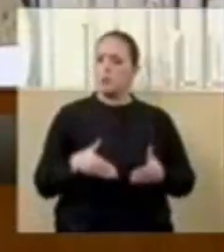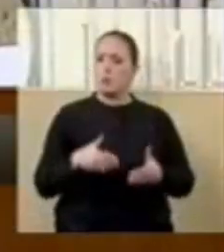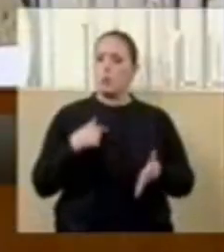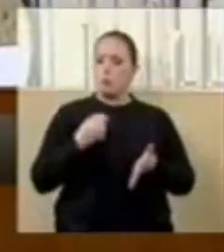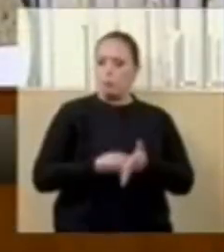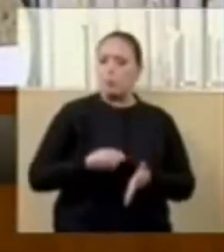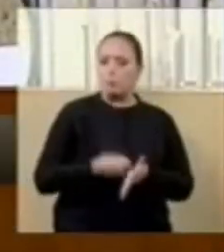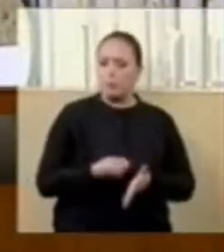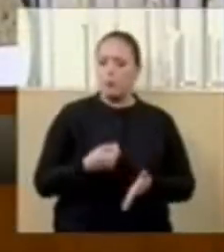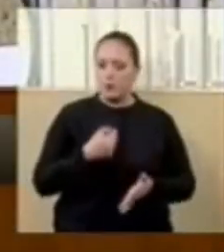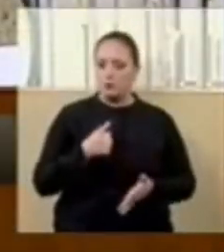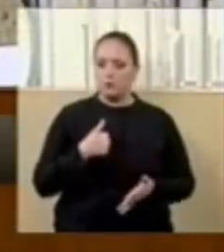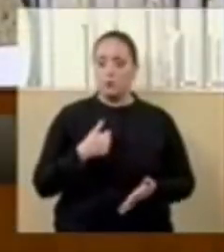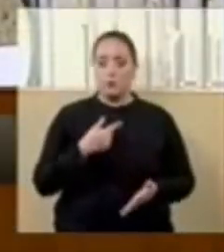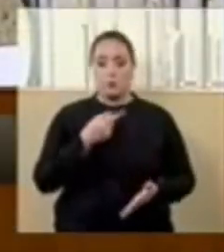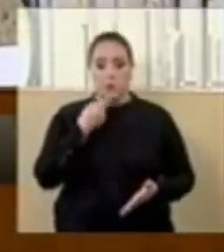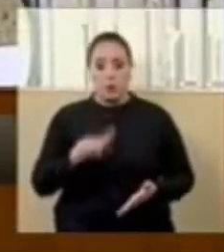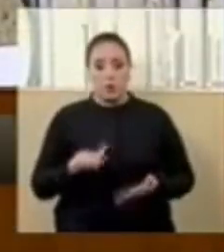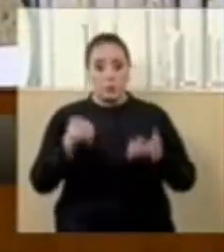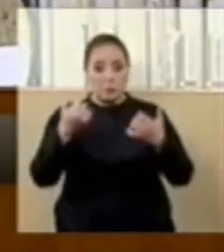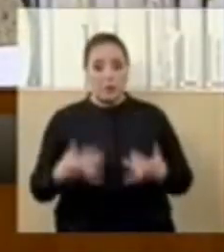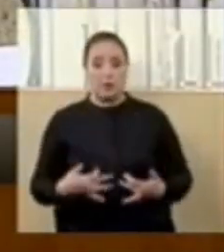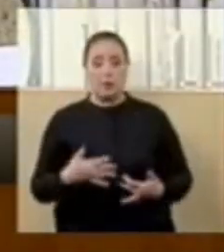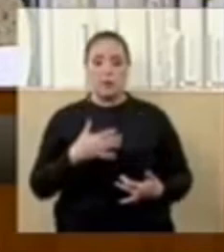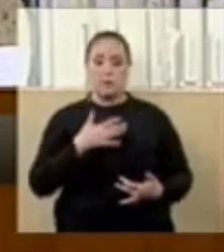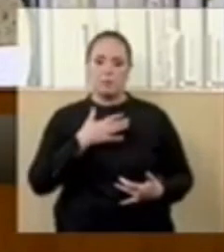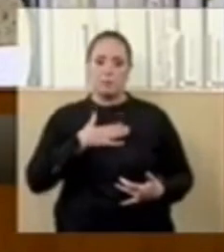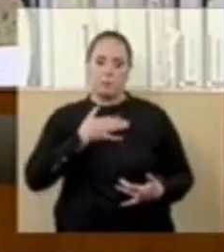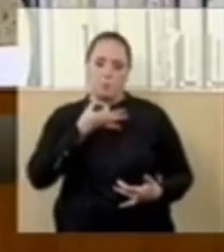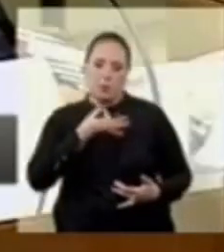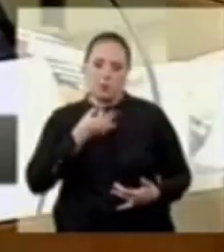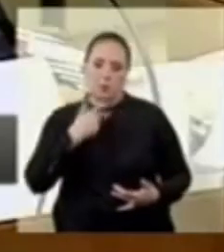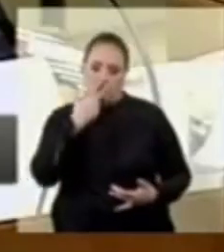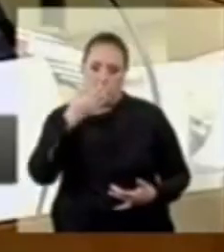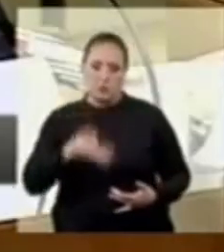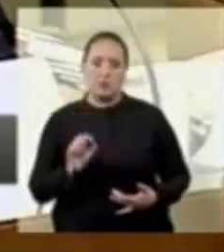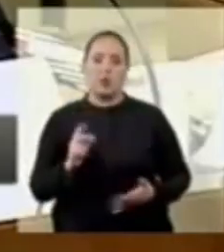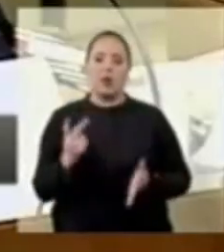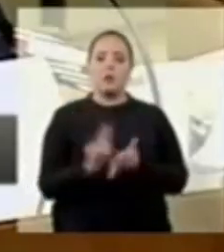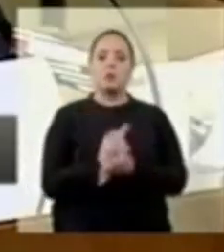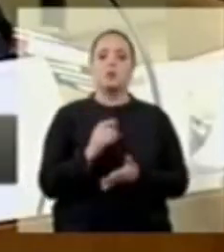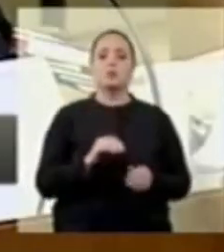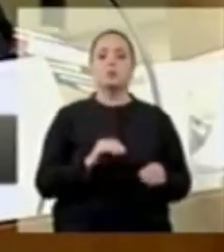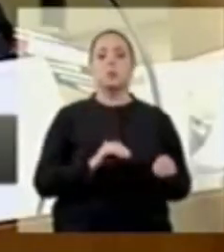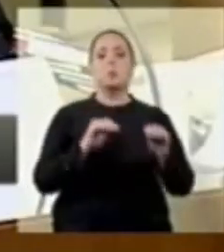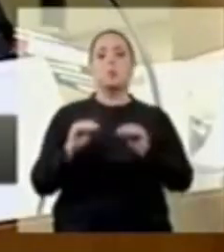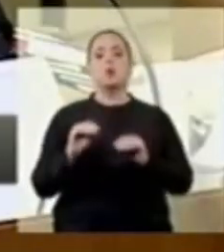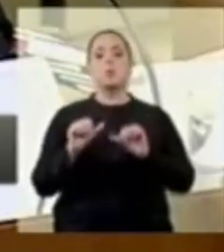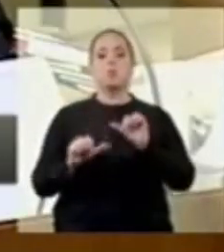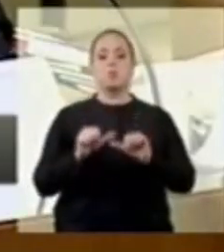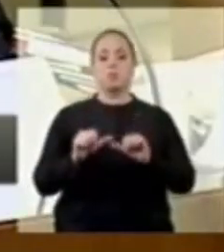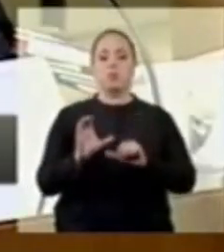eu sustentei a tese que é que me parece doutrinariamente correta de que ocorreu uma mutação constitucional